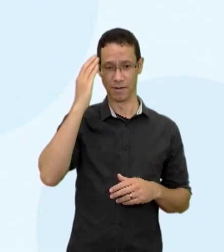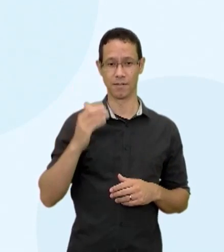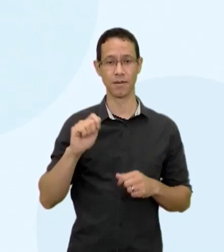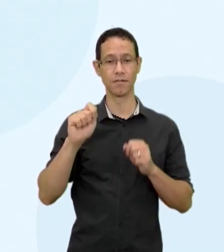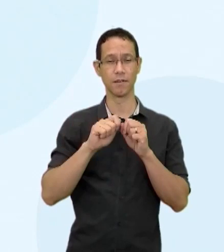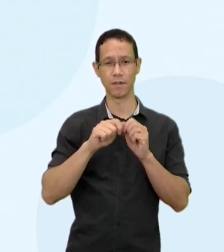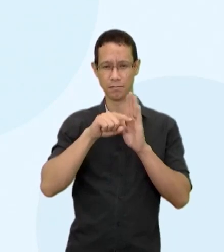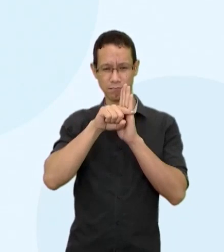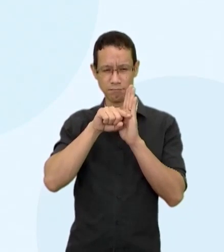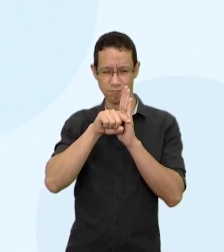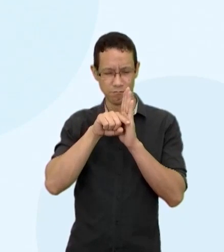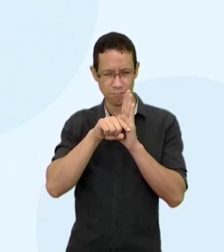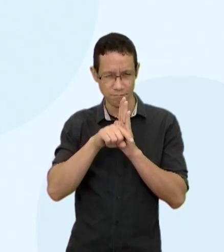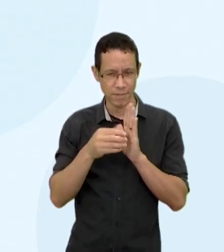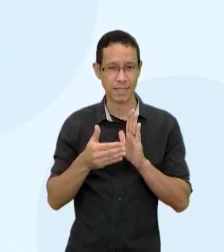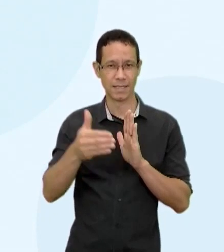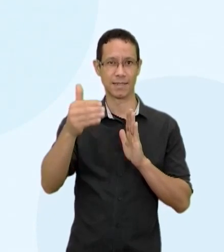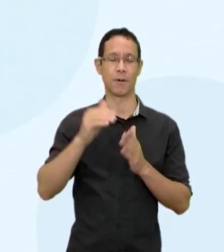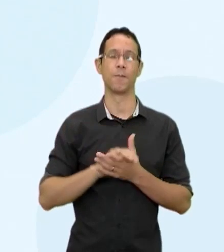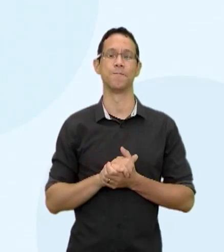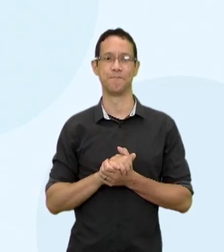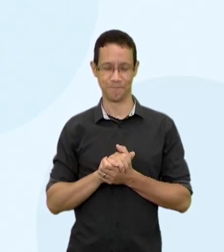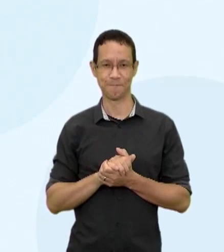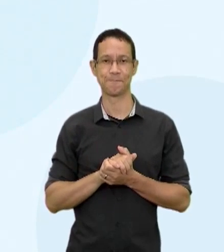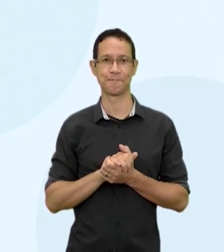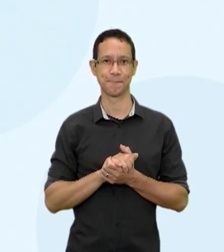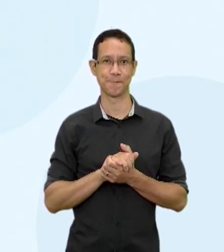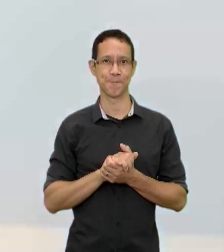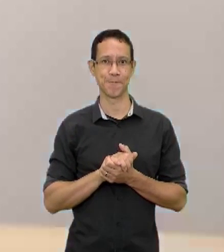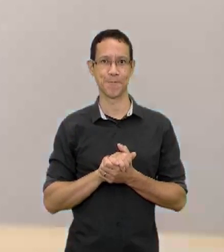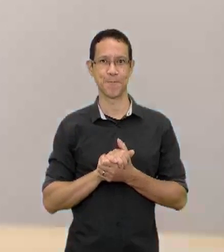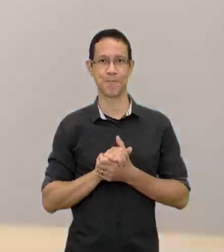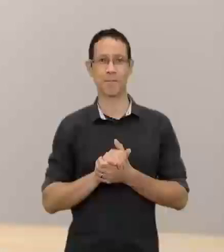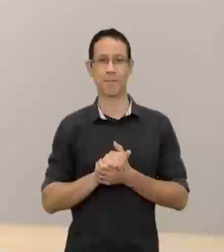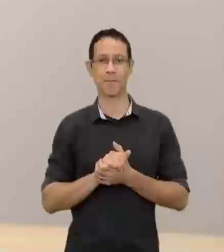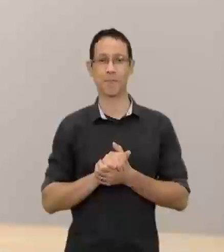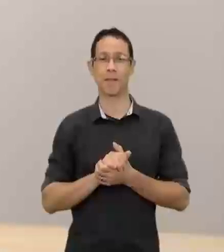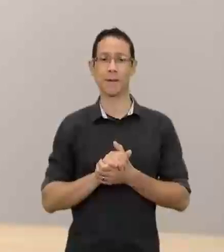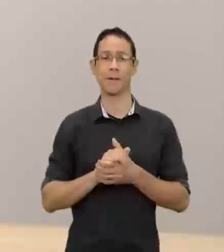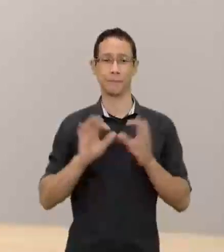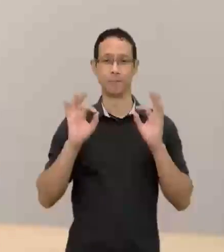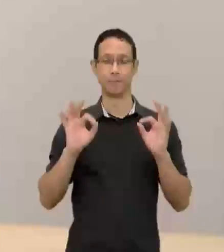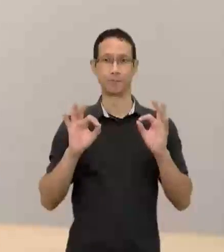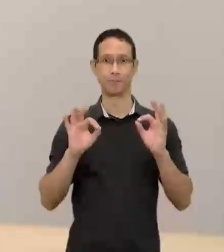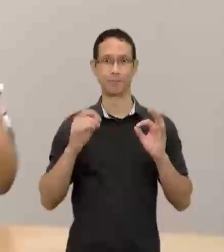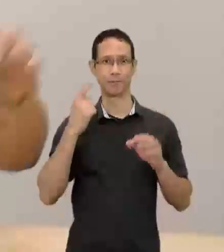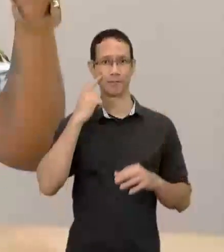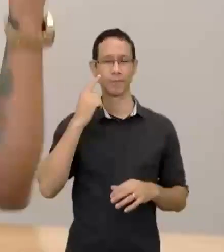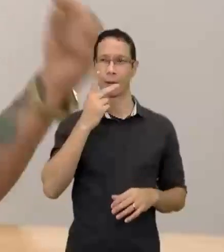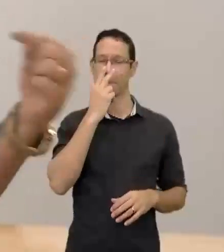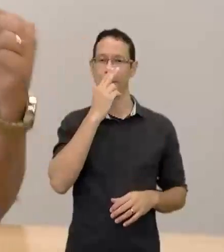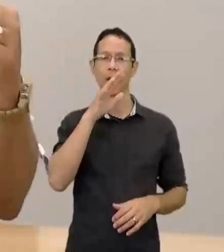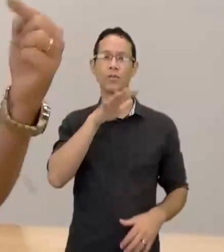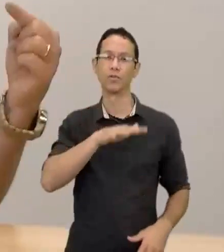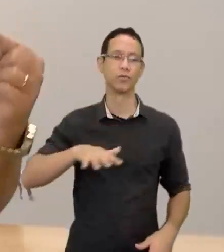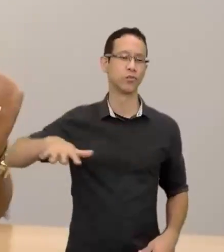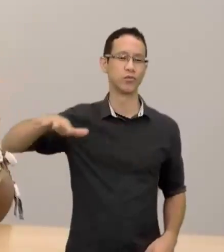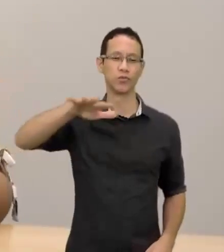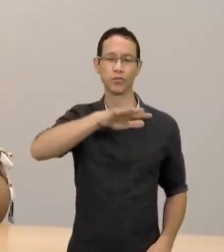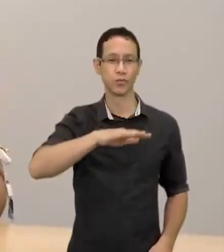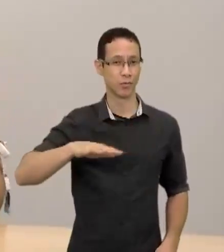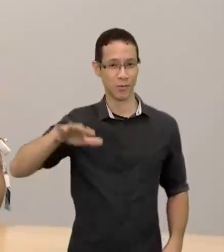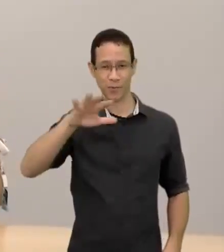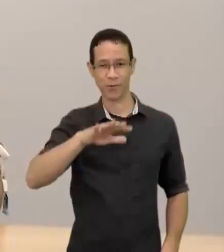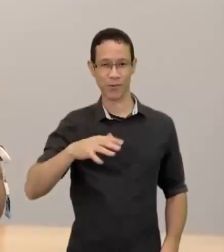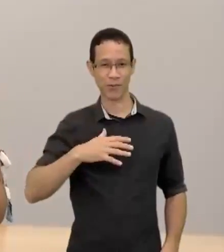uma sondagem inicial. Exatamente. Na verdade, é um panorama, um sobrevoo.